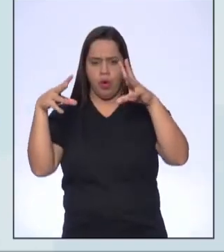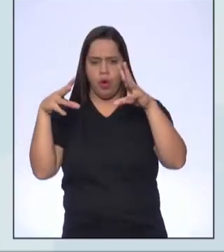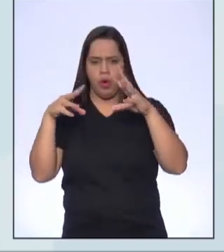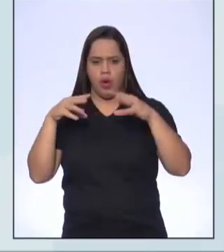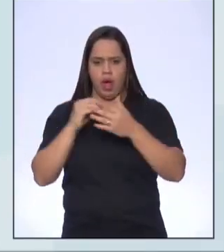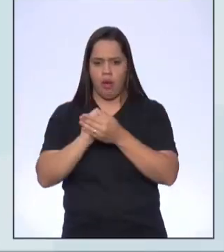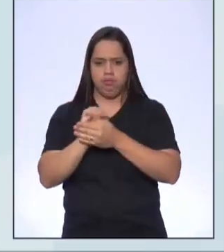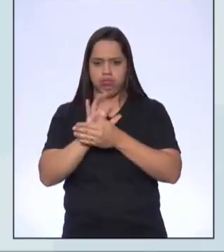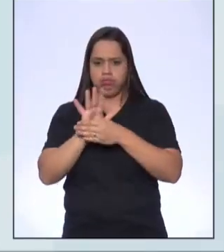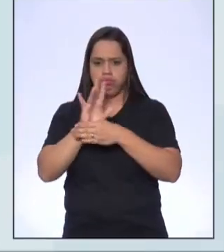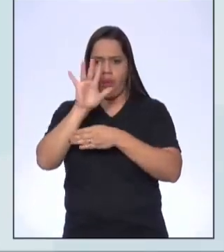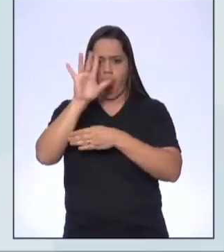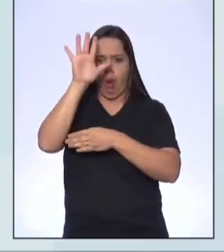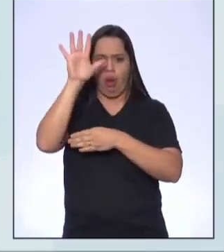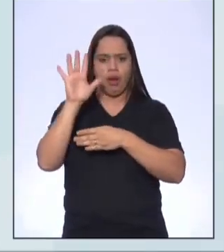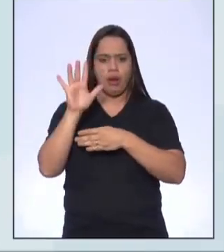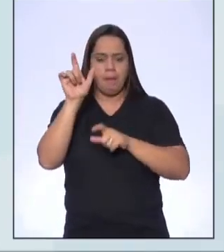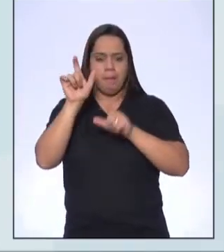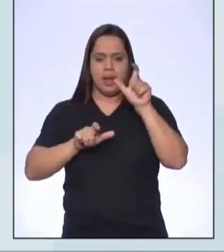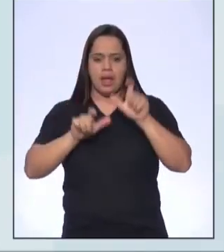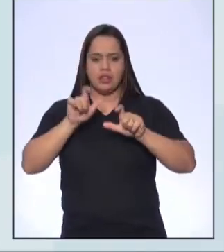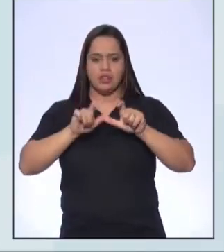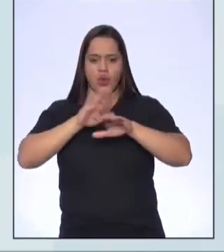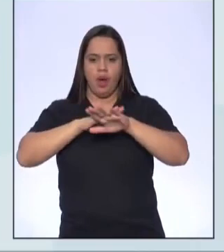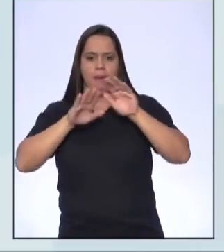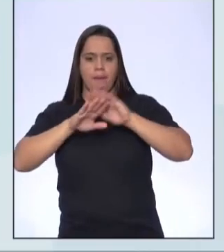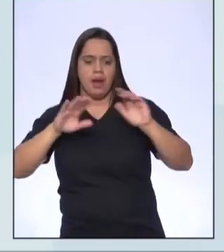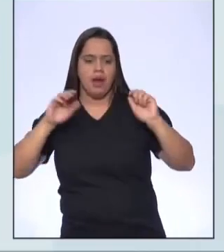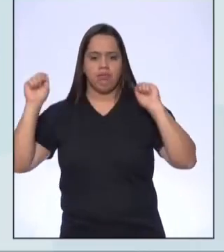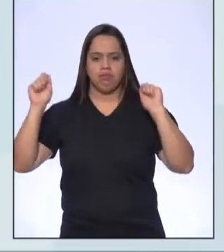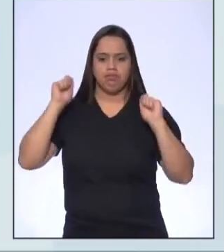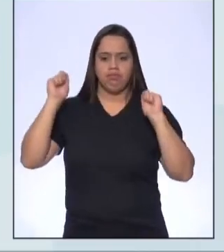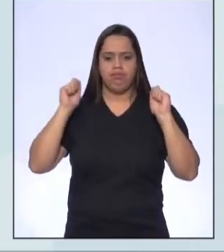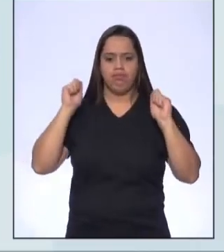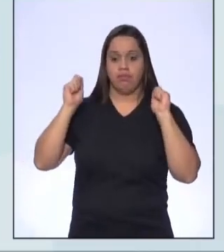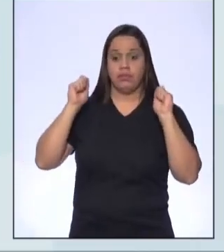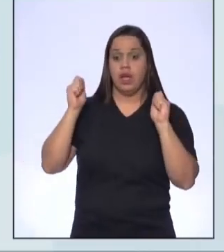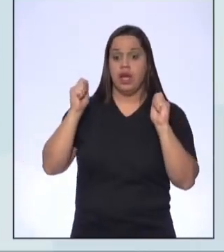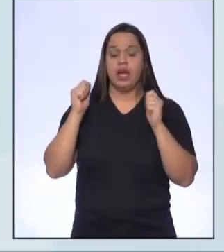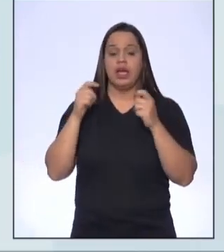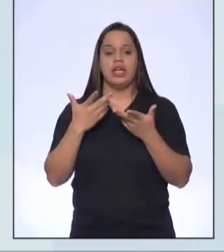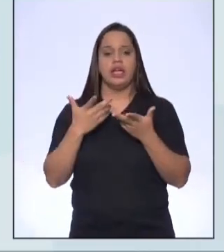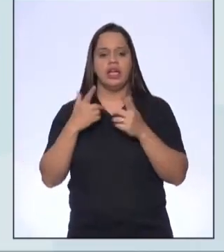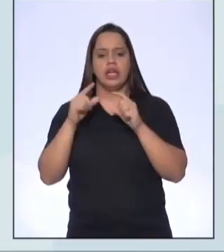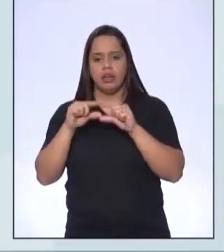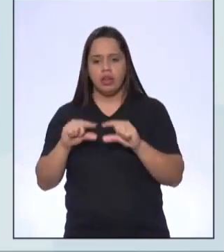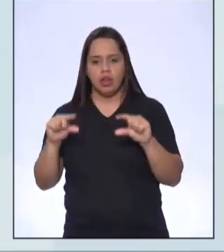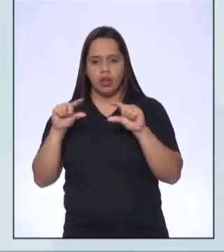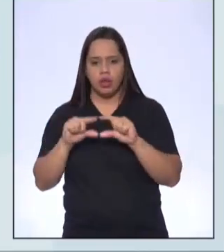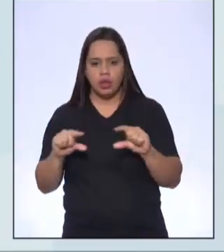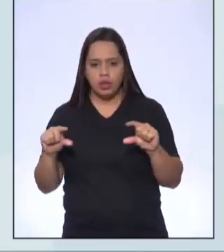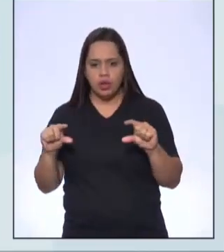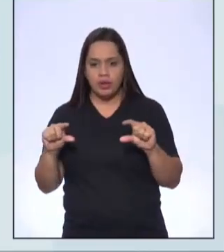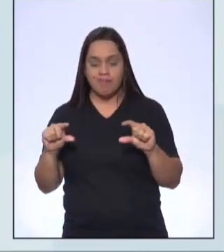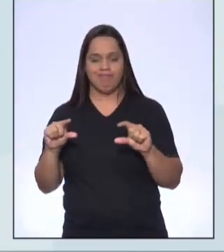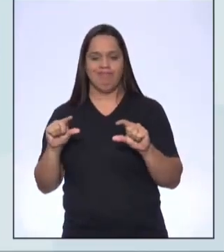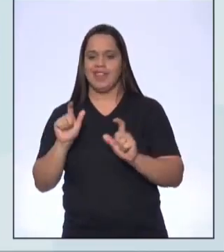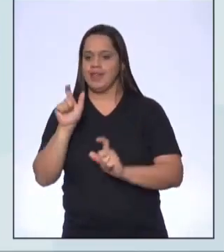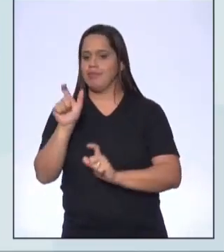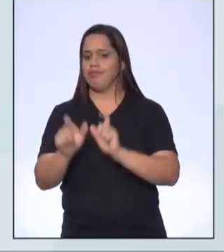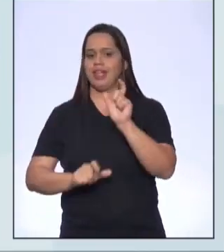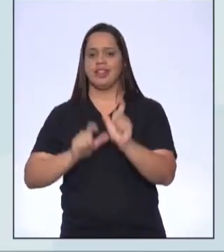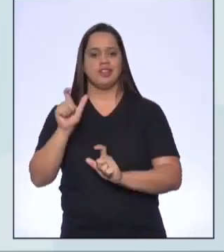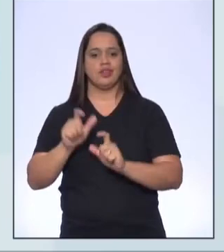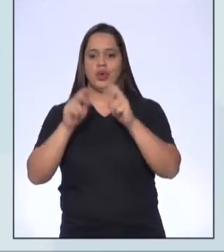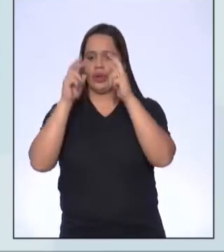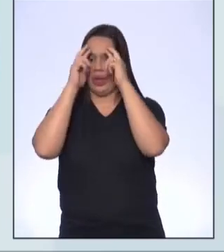Vapor, né? E pessoas celebrando como se fosse num show. E na legenda, pessoas não respeitam o isolamento